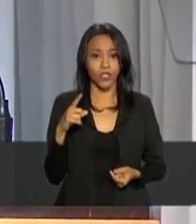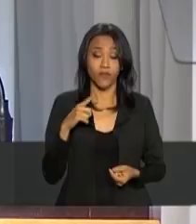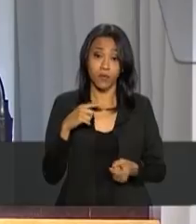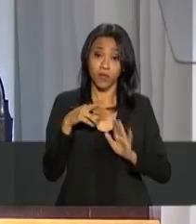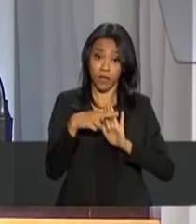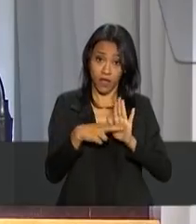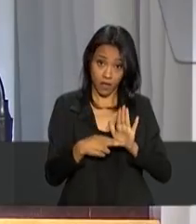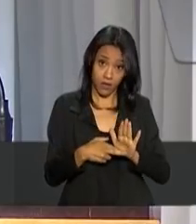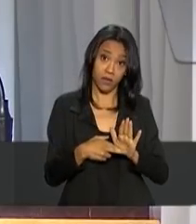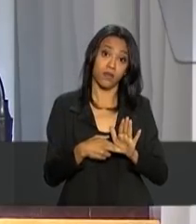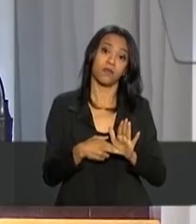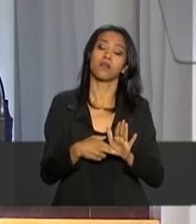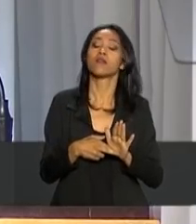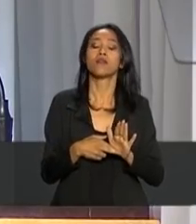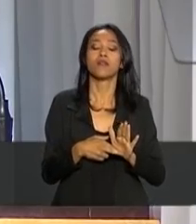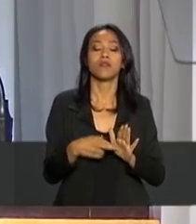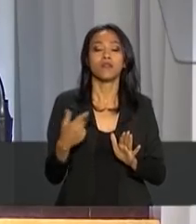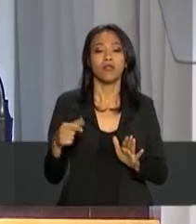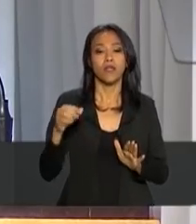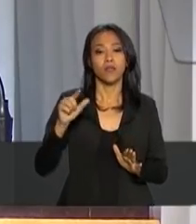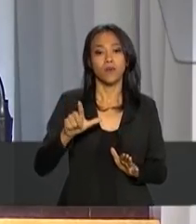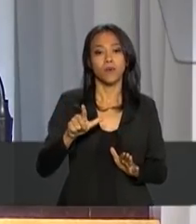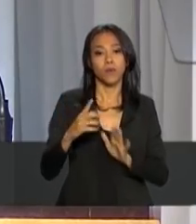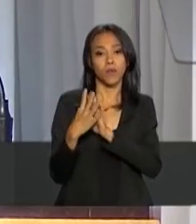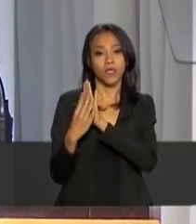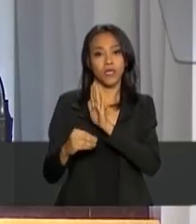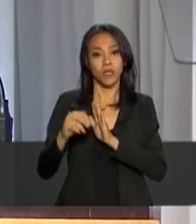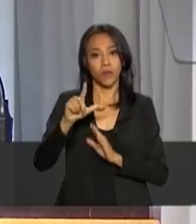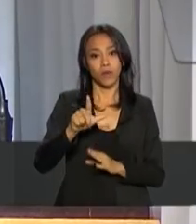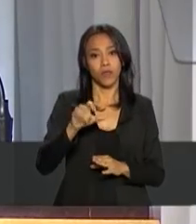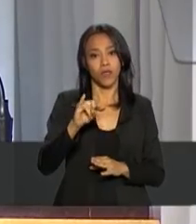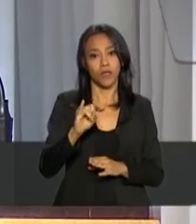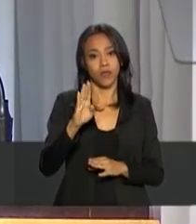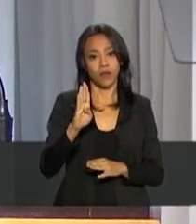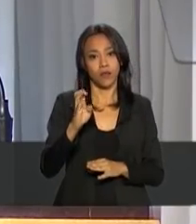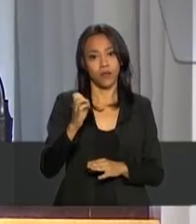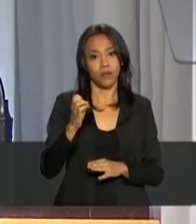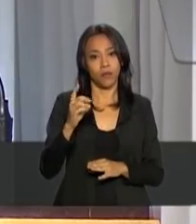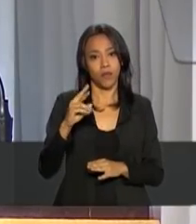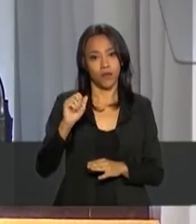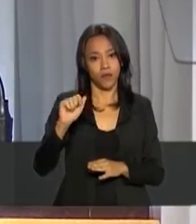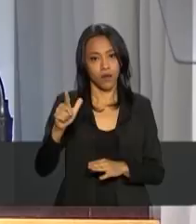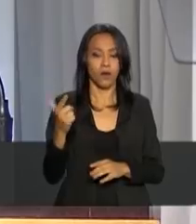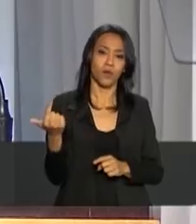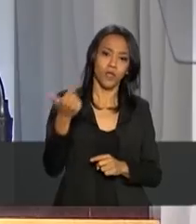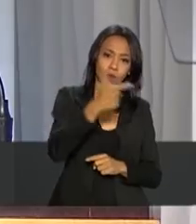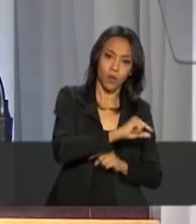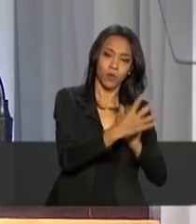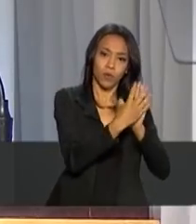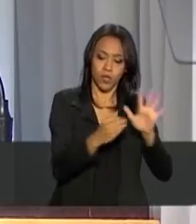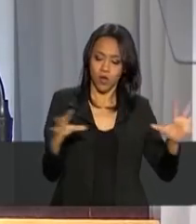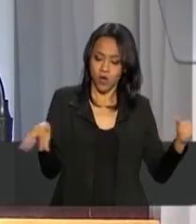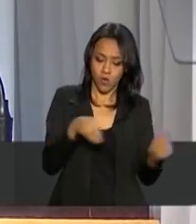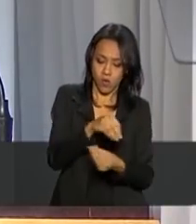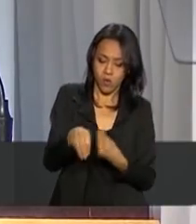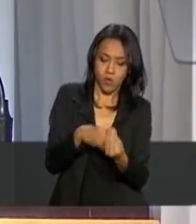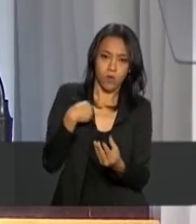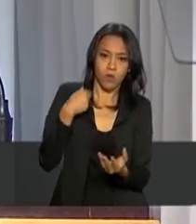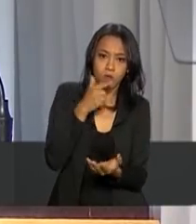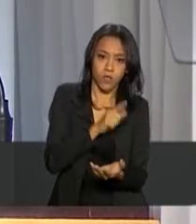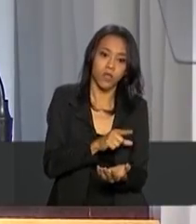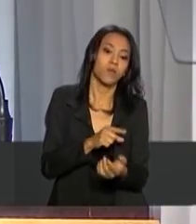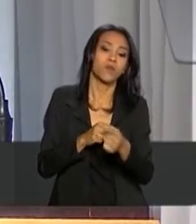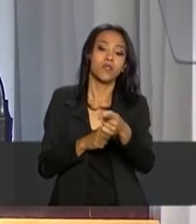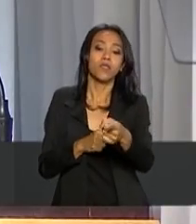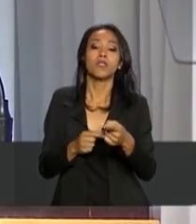eu dou exemplo para os senhores e para as senhoras. Para a senhora comandante da Polícia Militar, eu que fui secretário da Segurança 2 vezes, uma delas no governo Fleury,